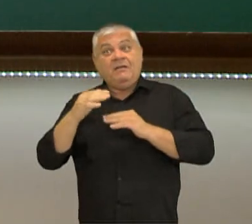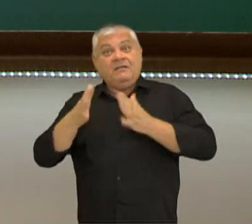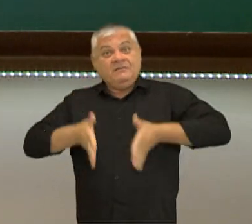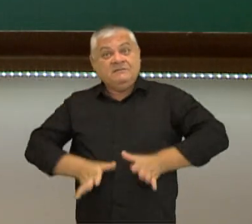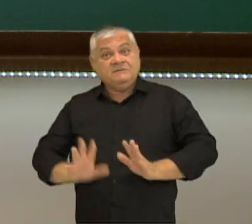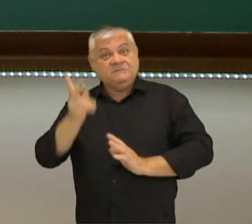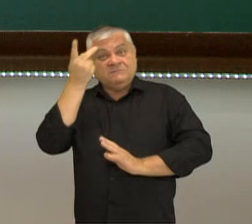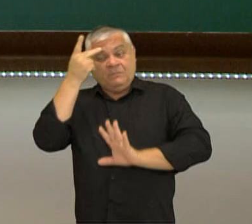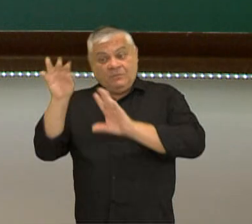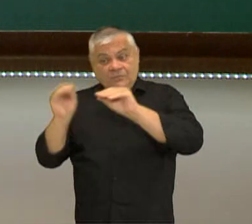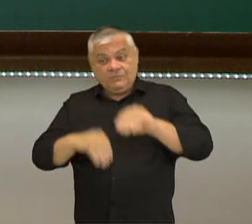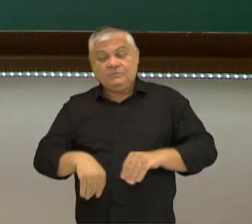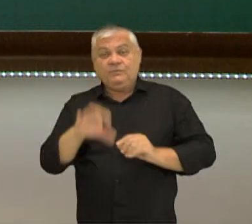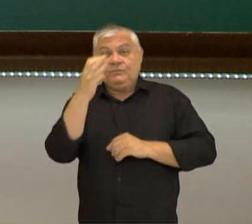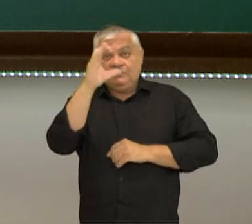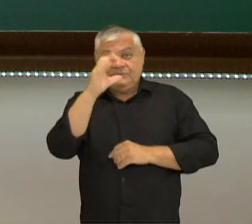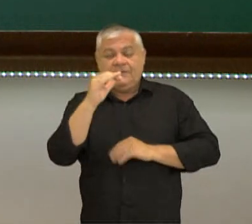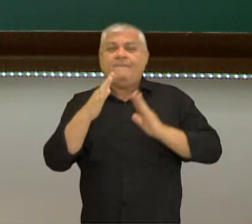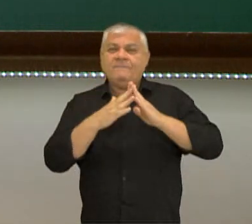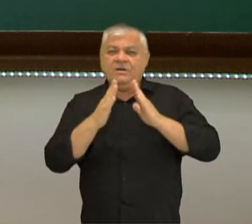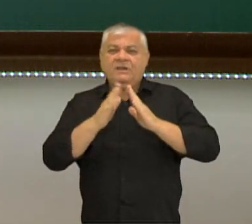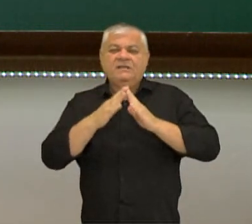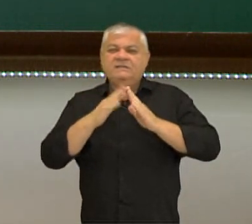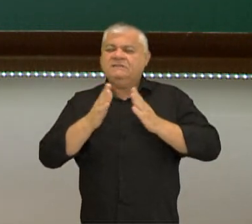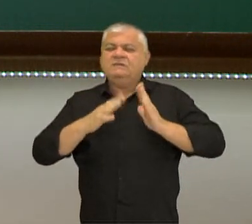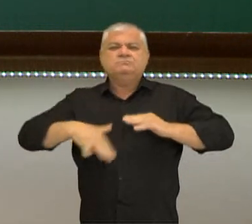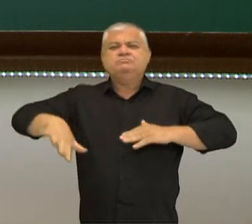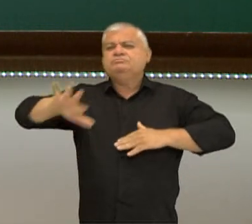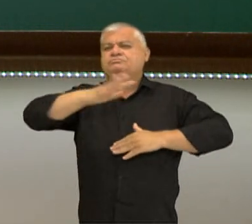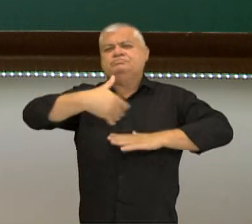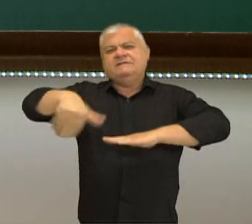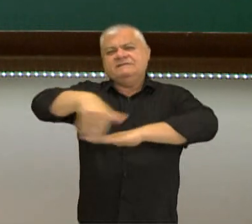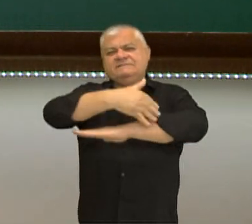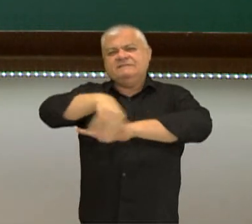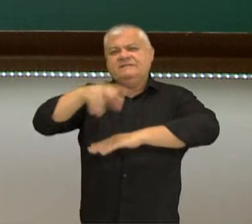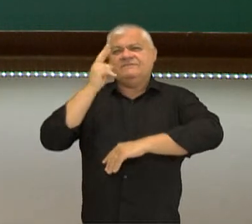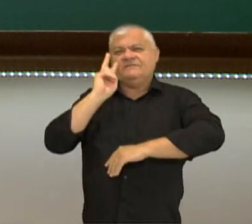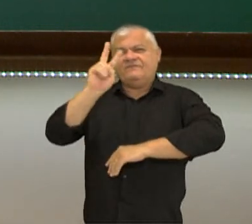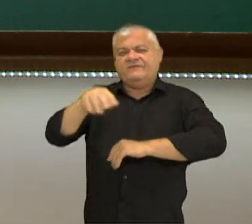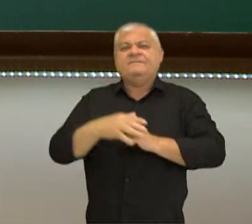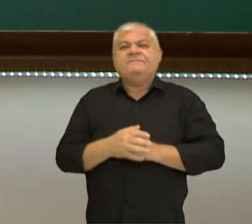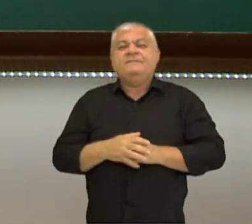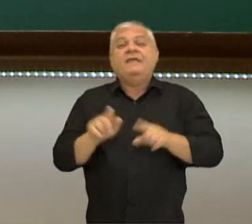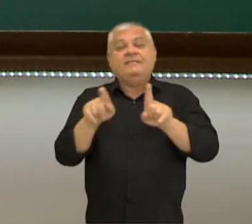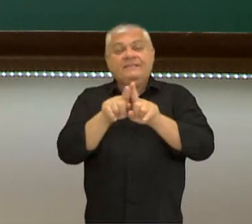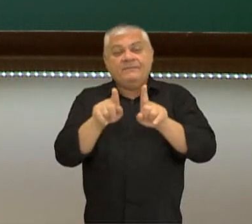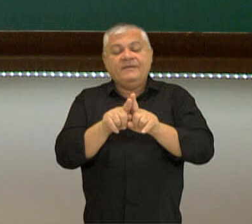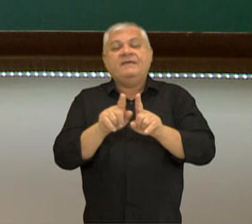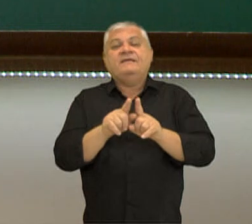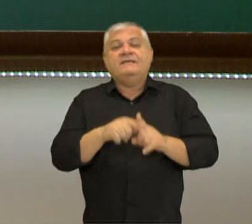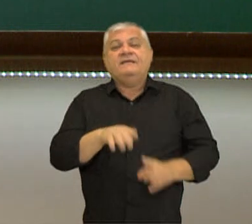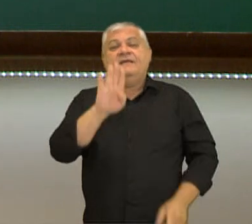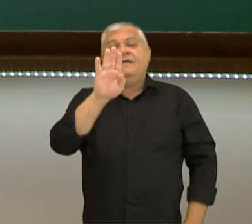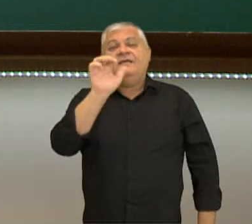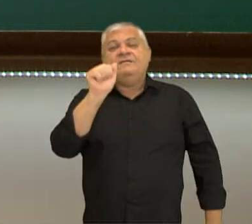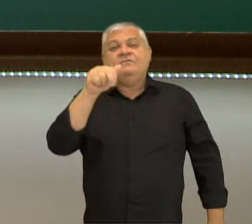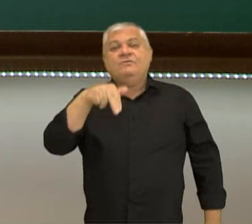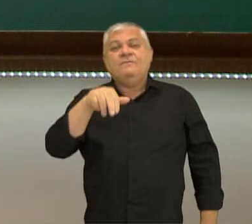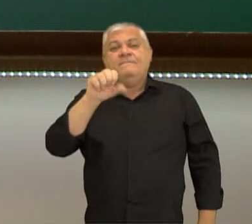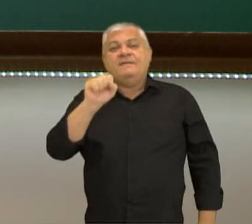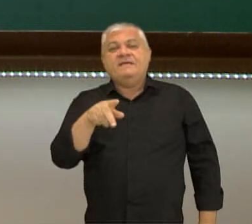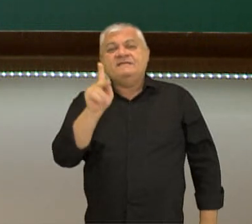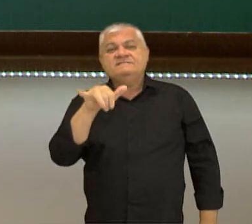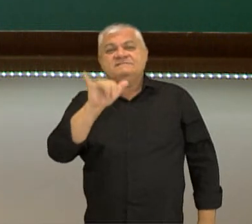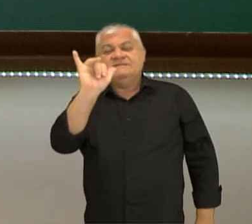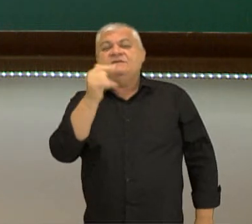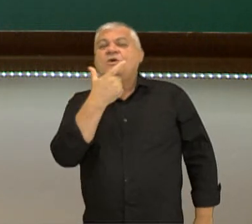Curitiba há vários anos e tem obras espalhadas pela cidade. E também apreciamos a obra do Bensky, que é um artista